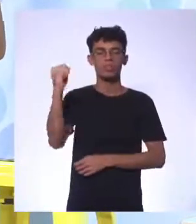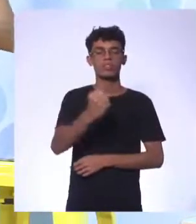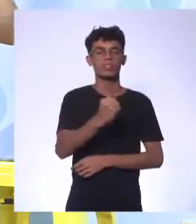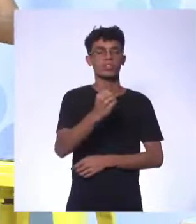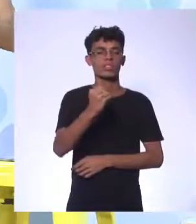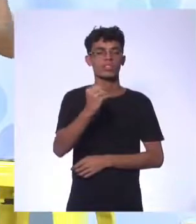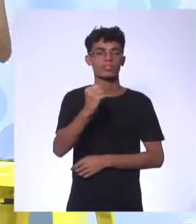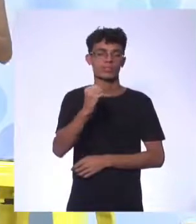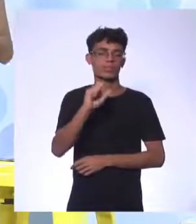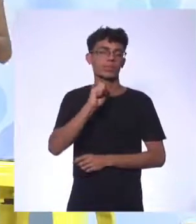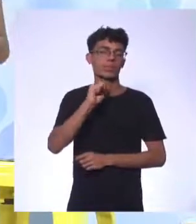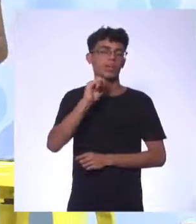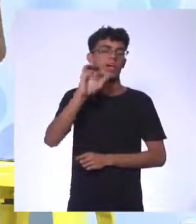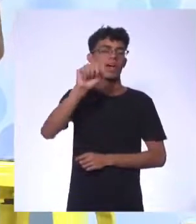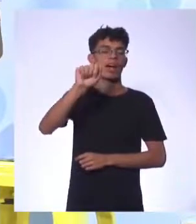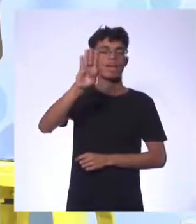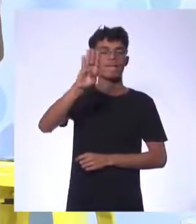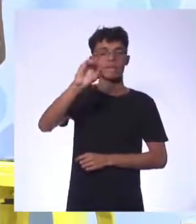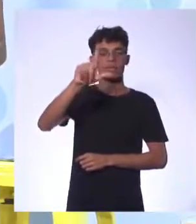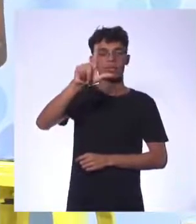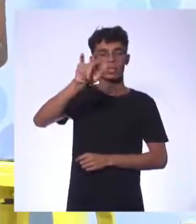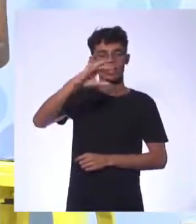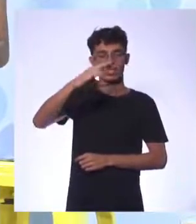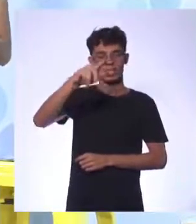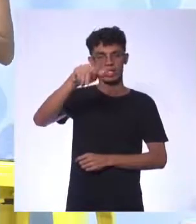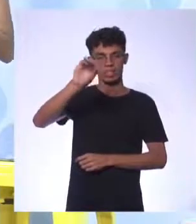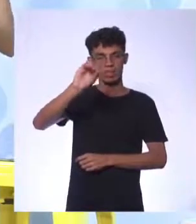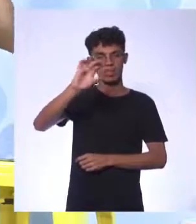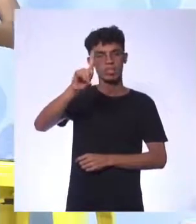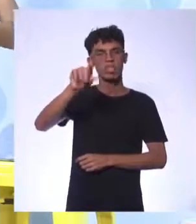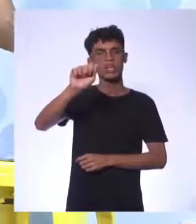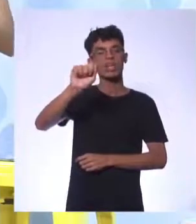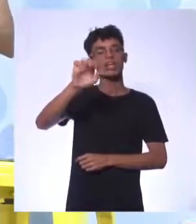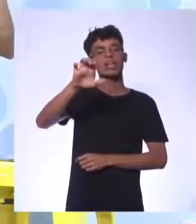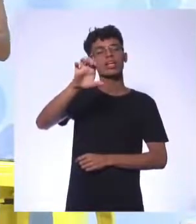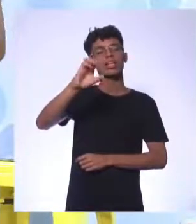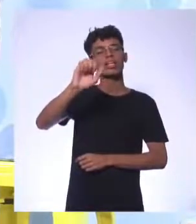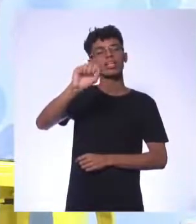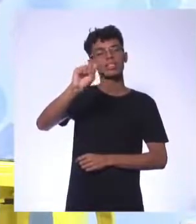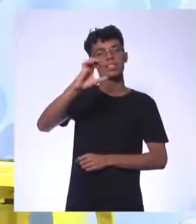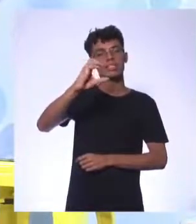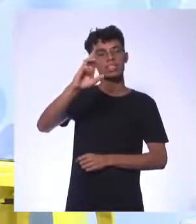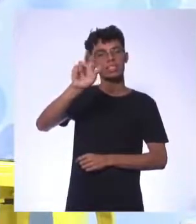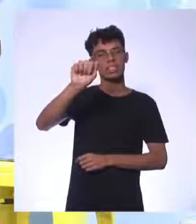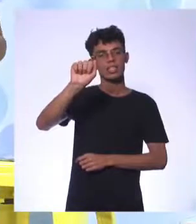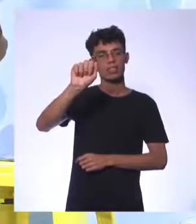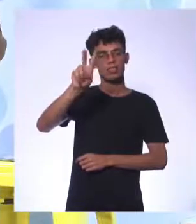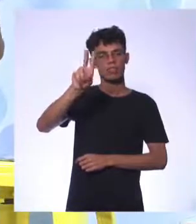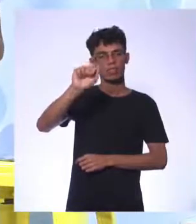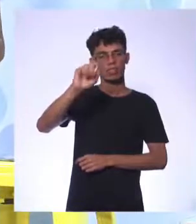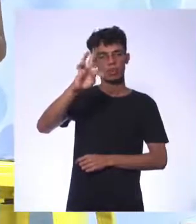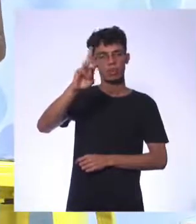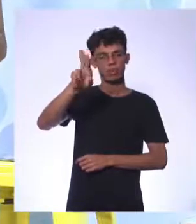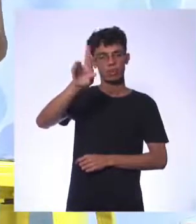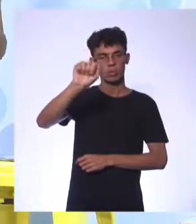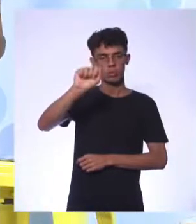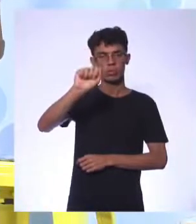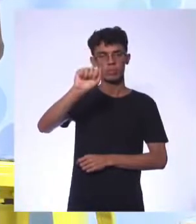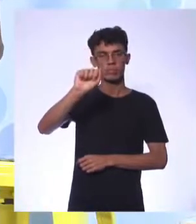escravatura. Então, eles conseguiram representar nessas imagens, né, um pouco do ideário que os republicanos gostariam